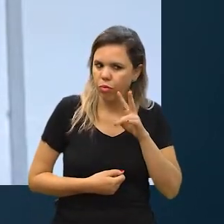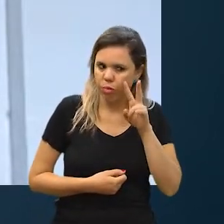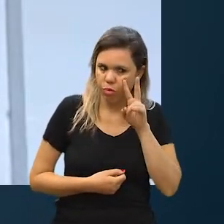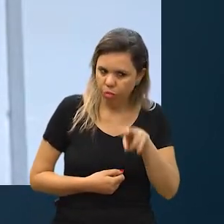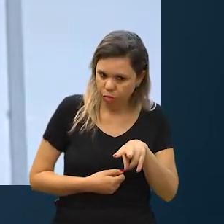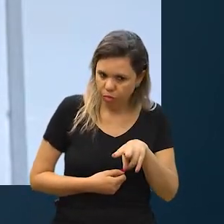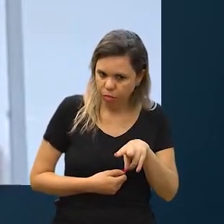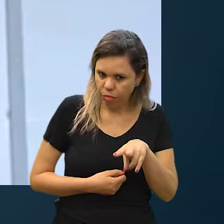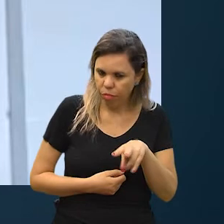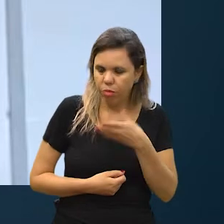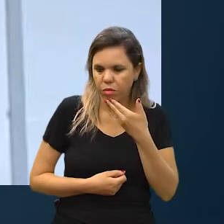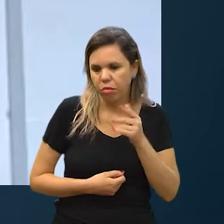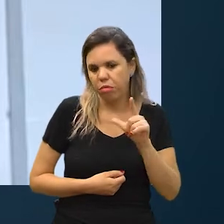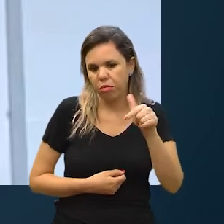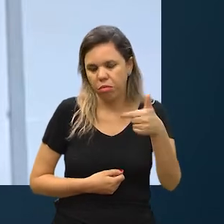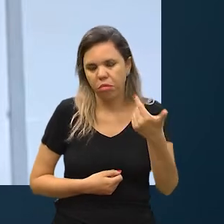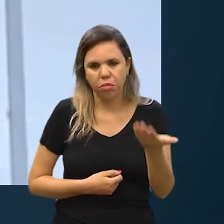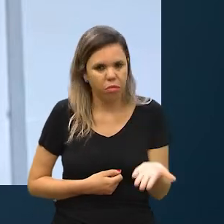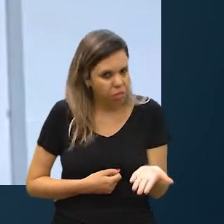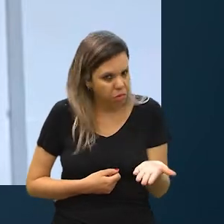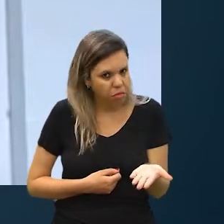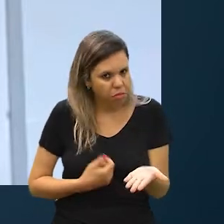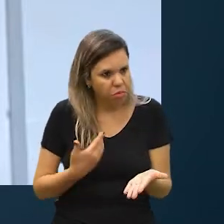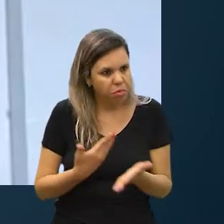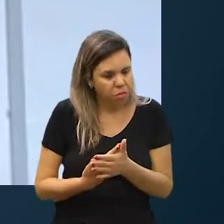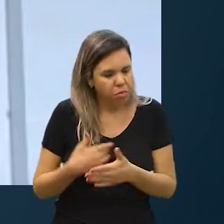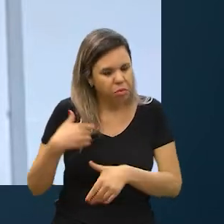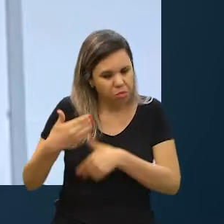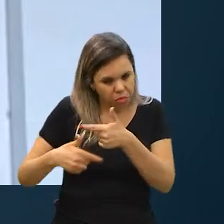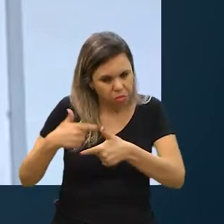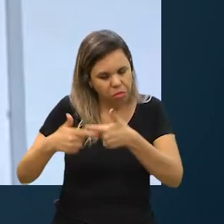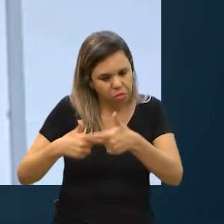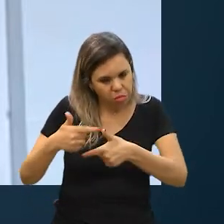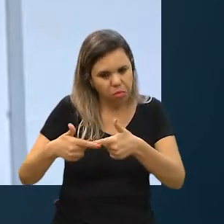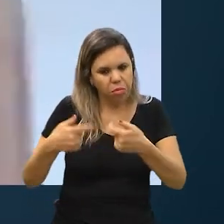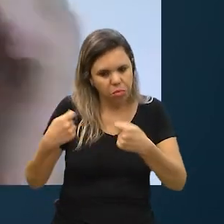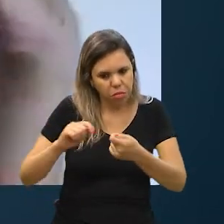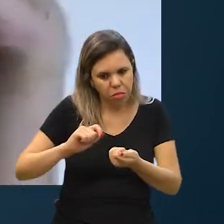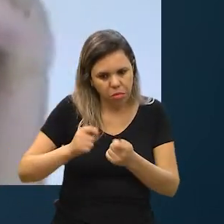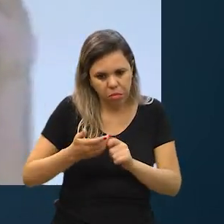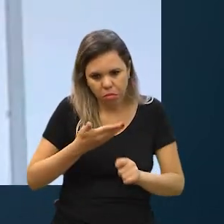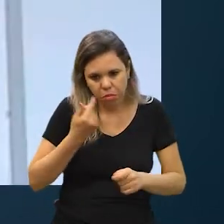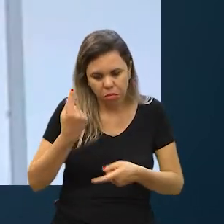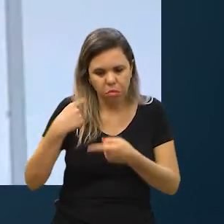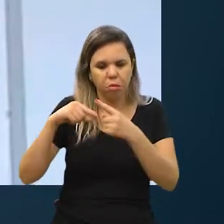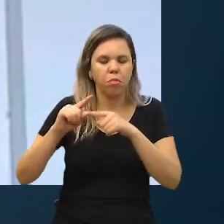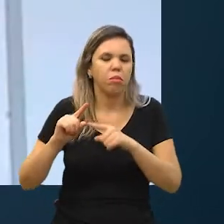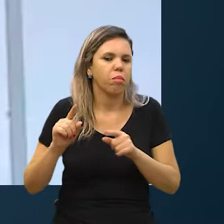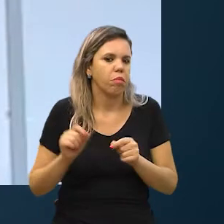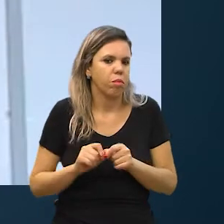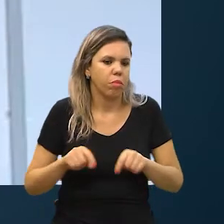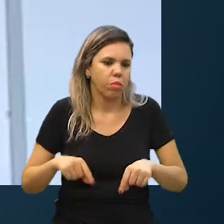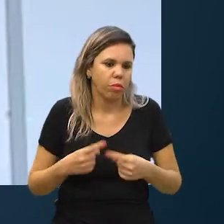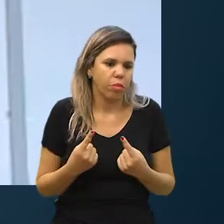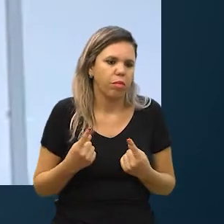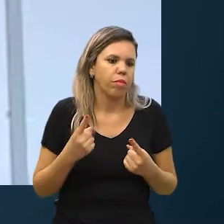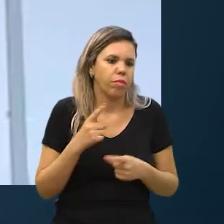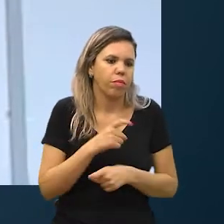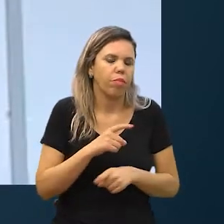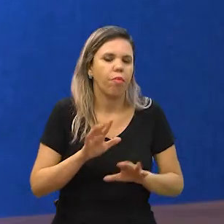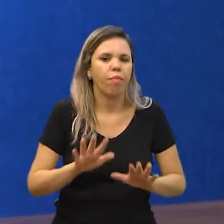você vê na prática depois, mas até dá aquele estalo de que eu preciso me atualizar, às vezes é um